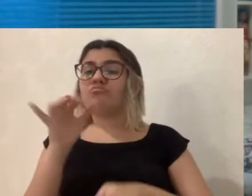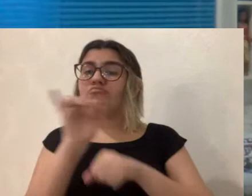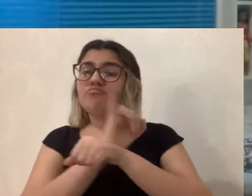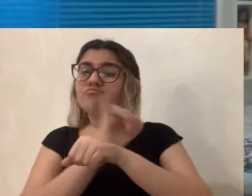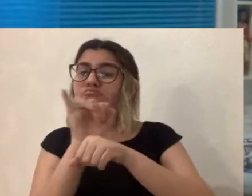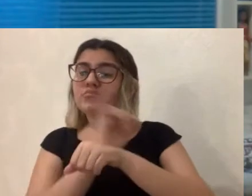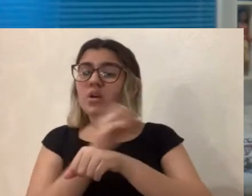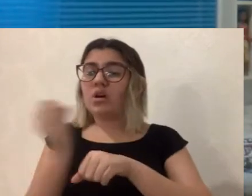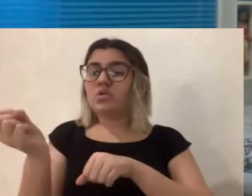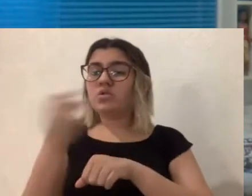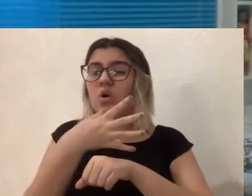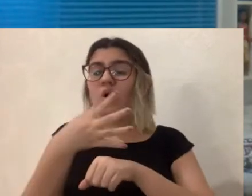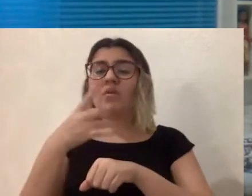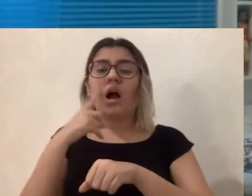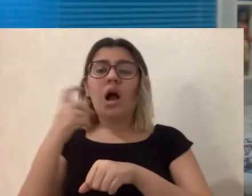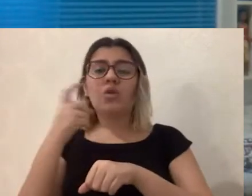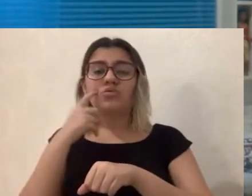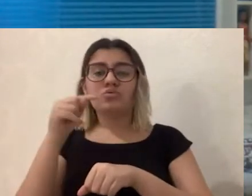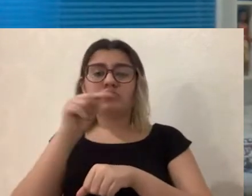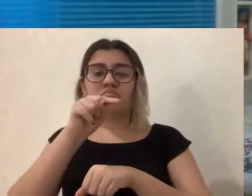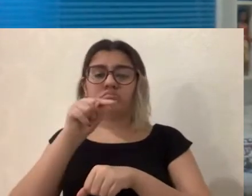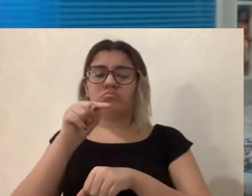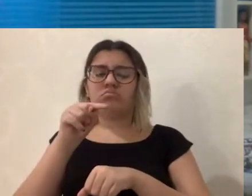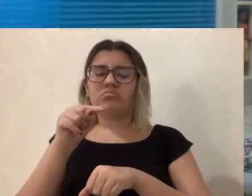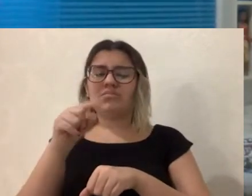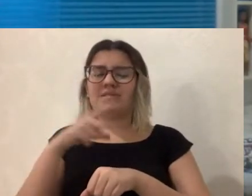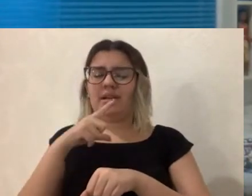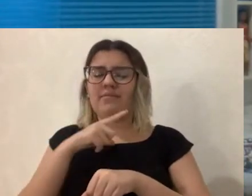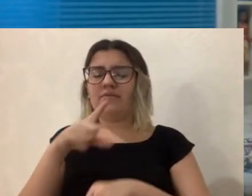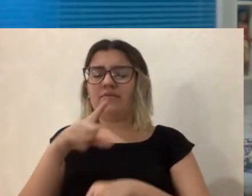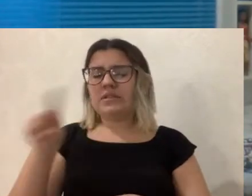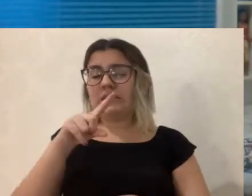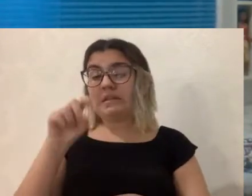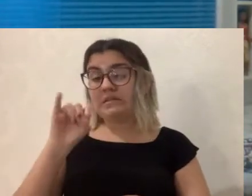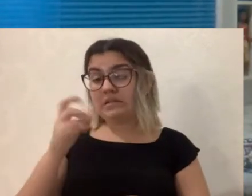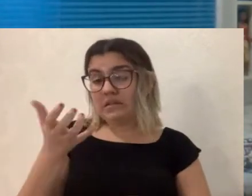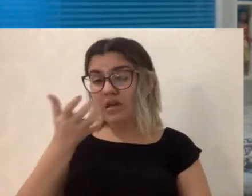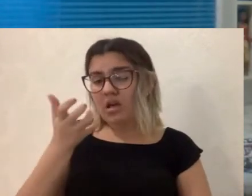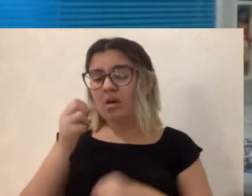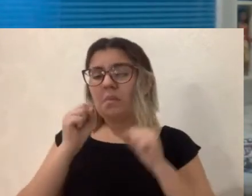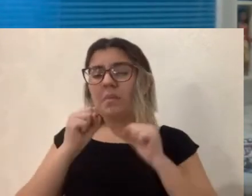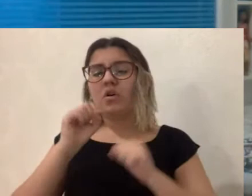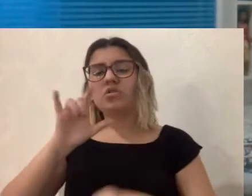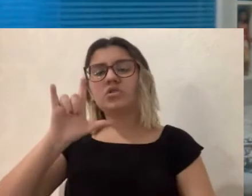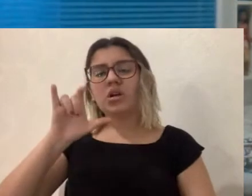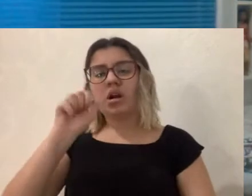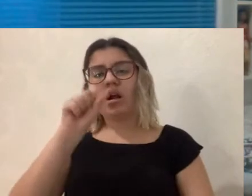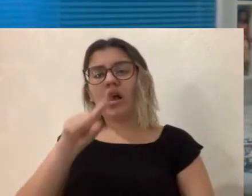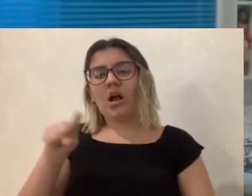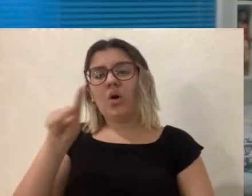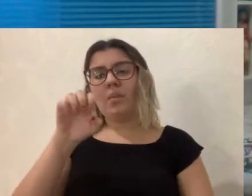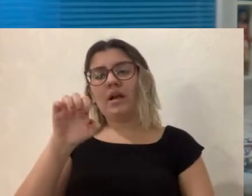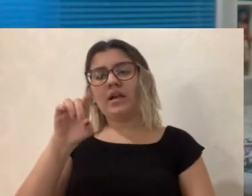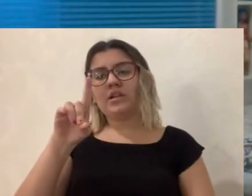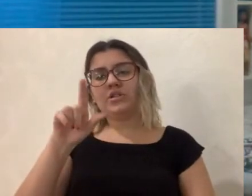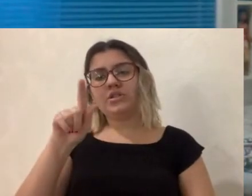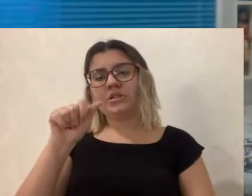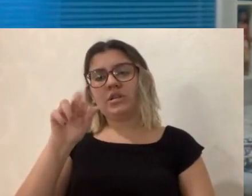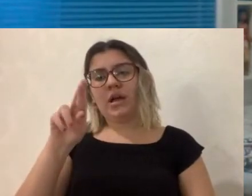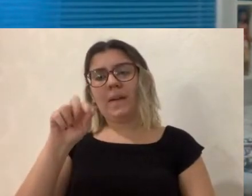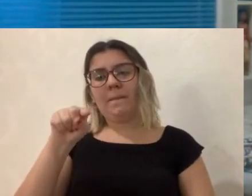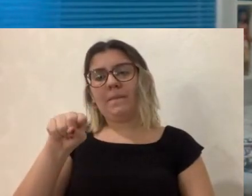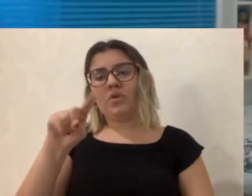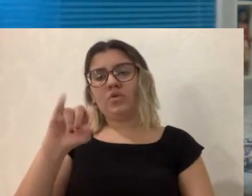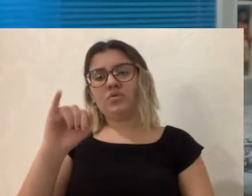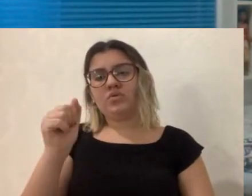tal. Quem quiser, quem tiver interesse, lá no meu Instagram, @edgar.jax, aí eu vou soletrar o meu nome porque